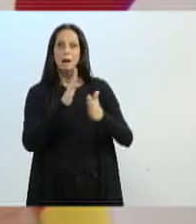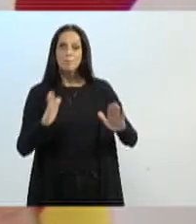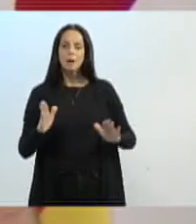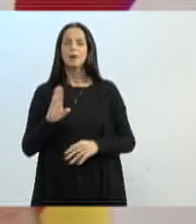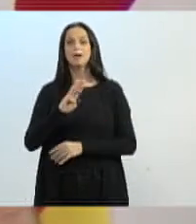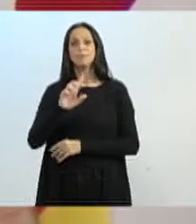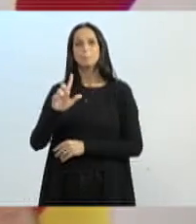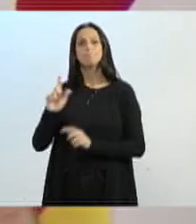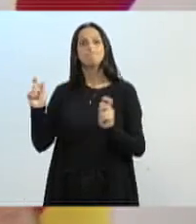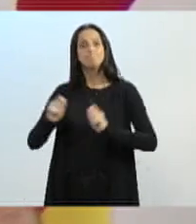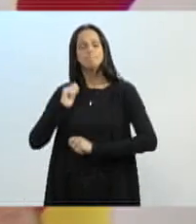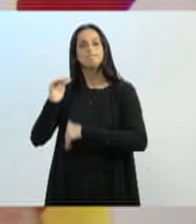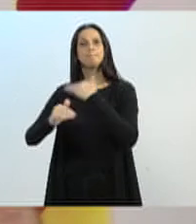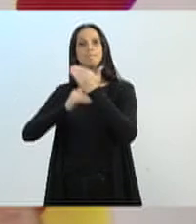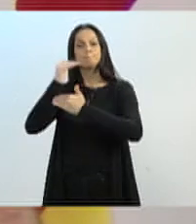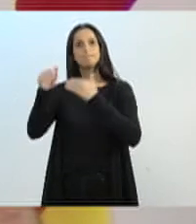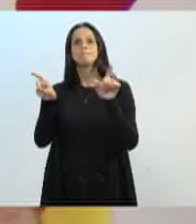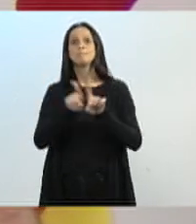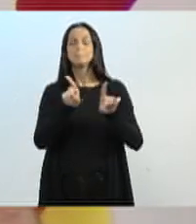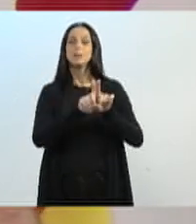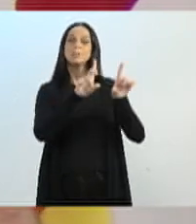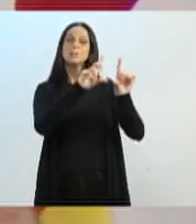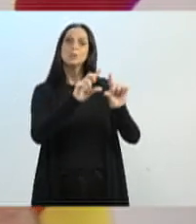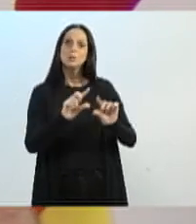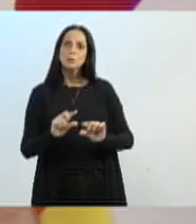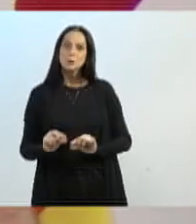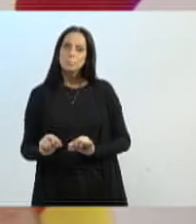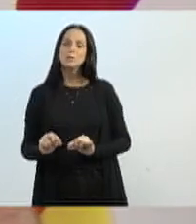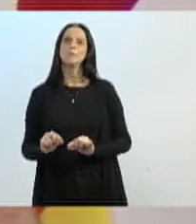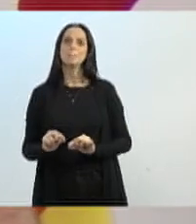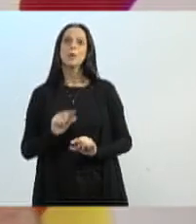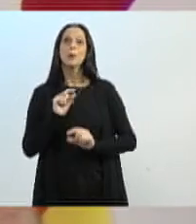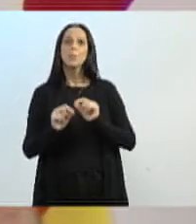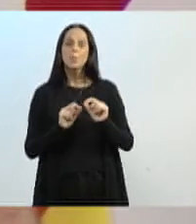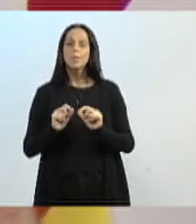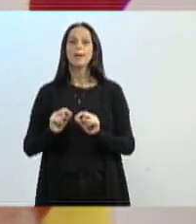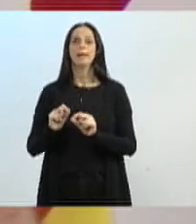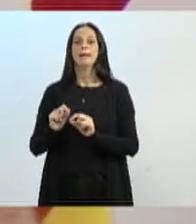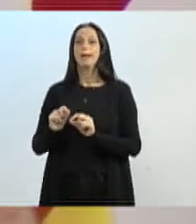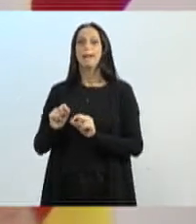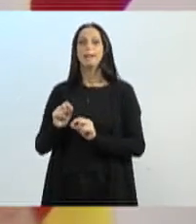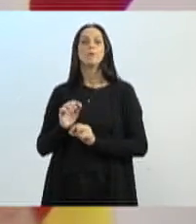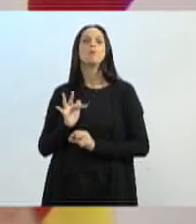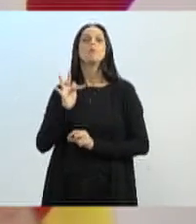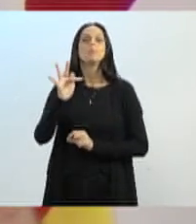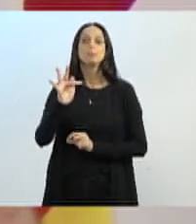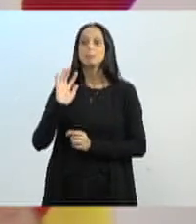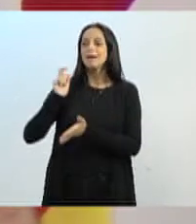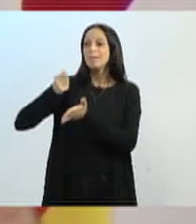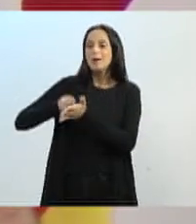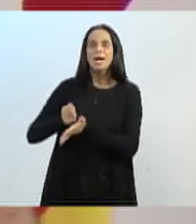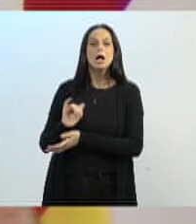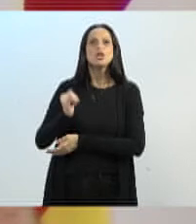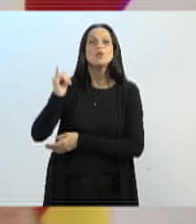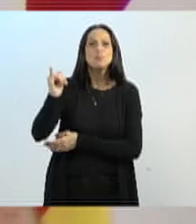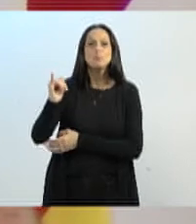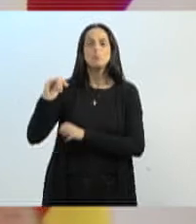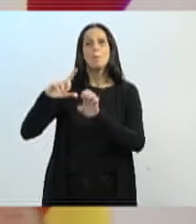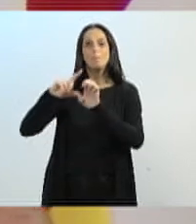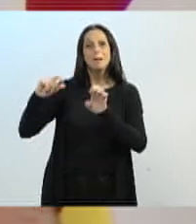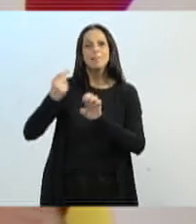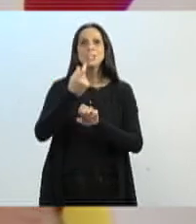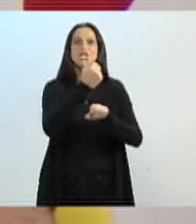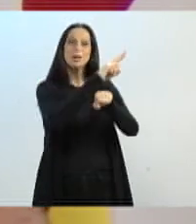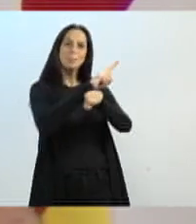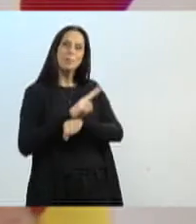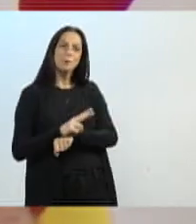Assim, inclusive, diminuímos o risco de termos que subsidiar juros zero no futuro. Do contrário, estaremos literalmente